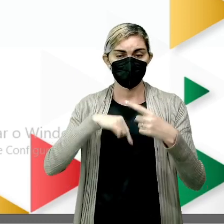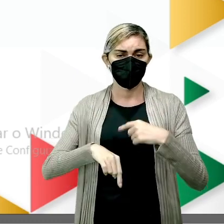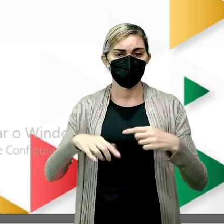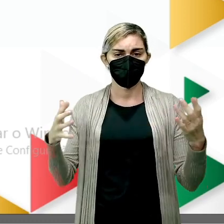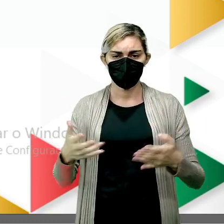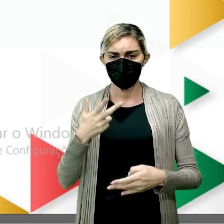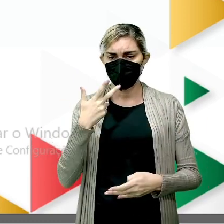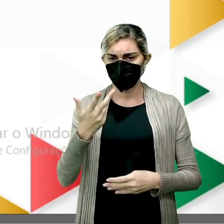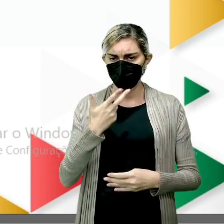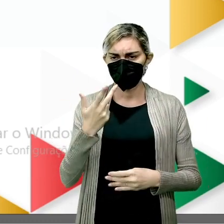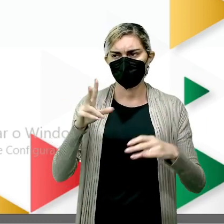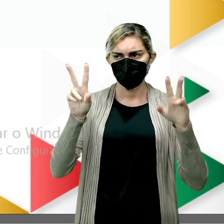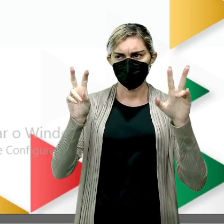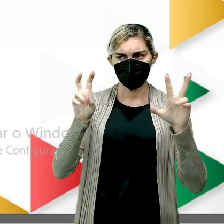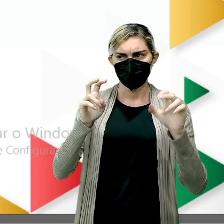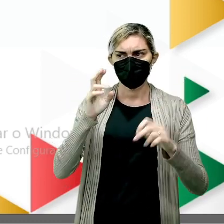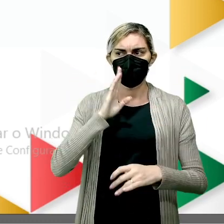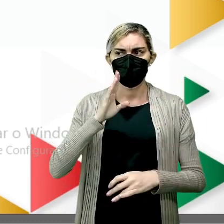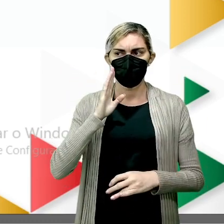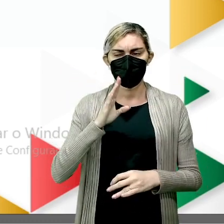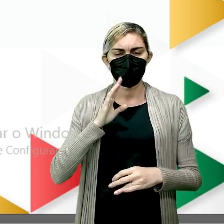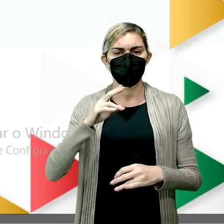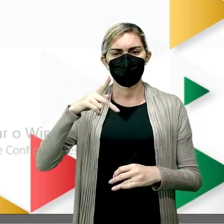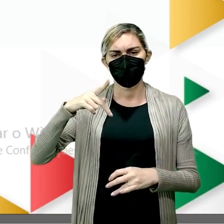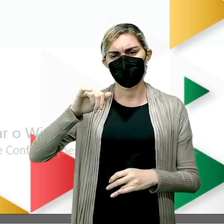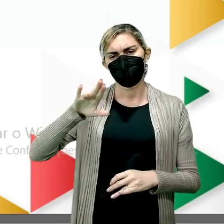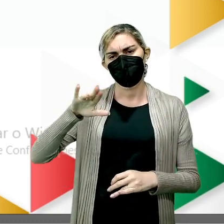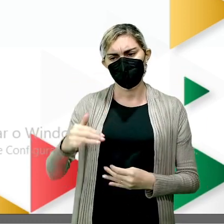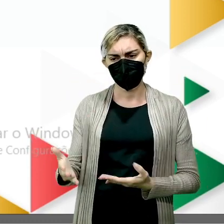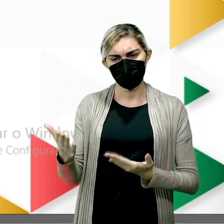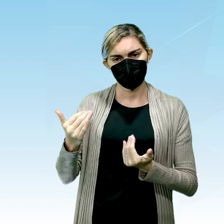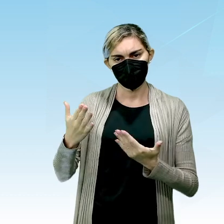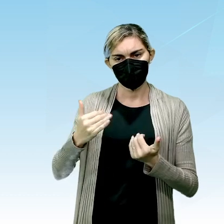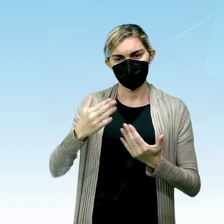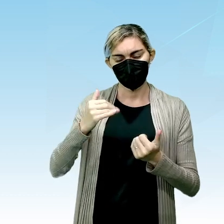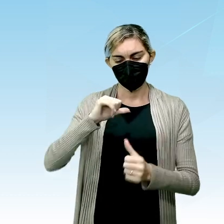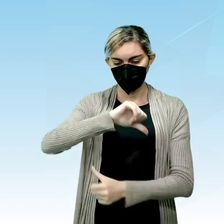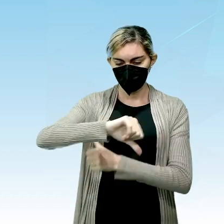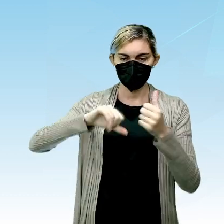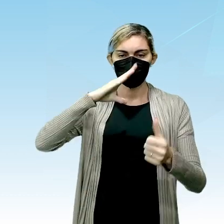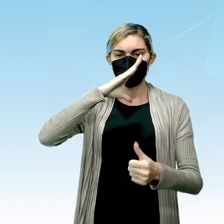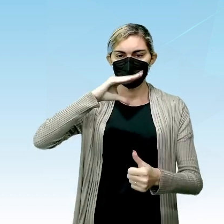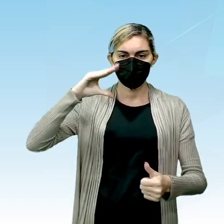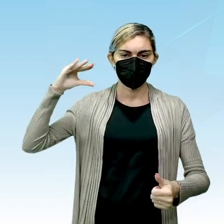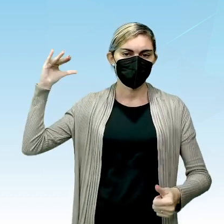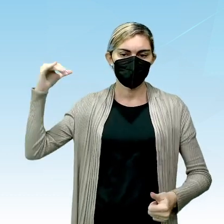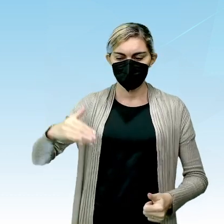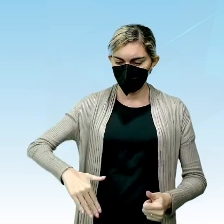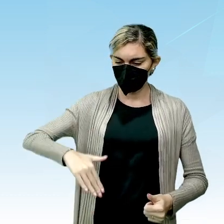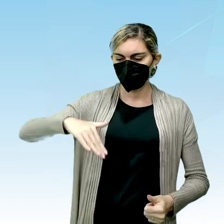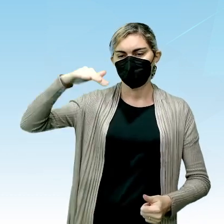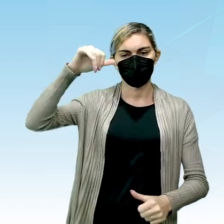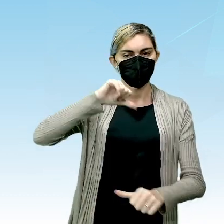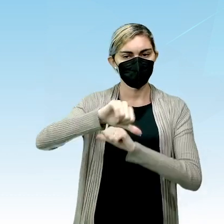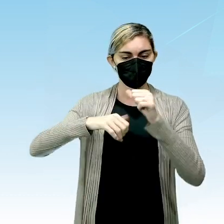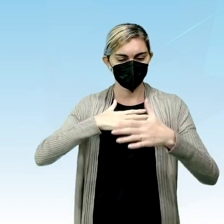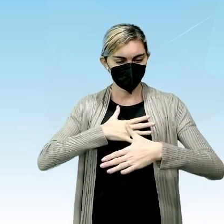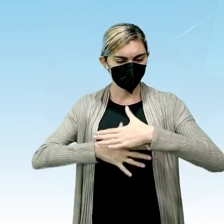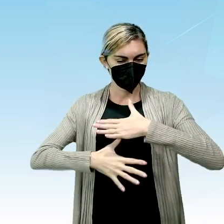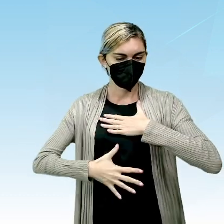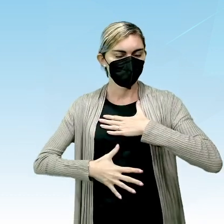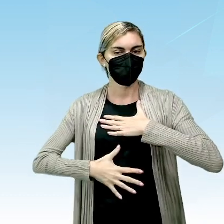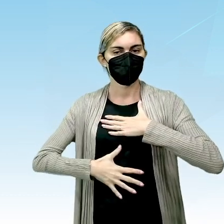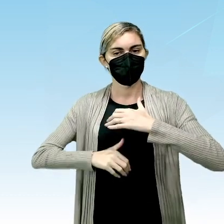sobre outro assunto bem legal. A puberdade. Lá na puberdade existe um processo justamente de modificação do corpo,